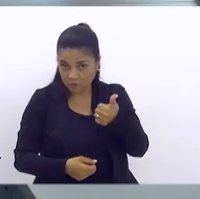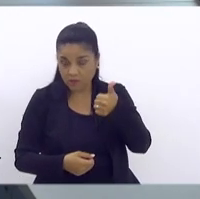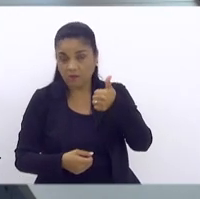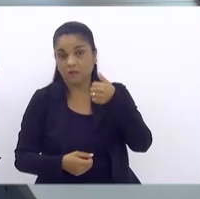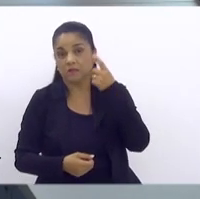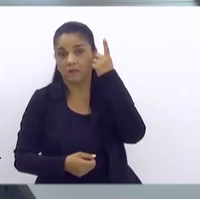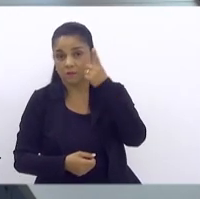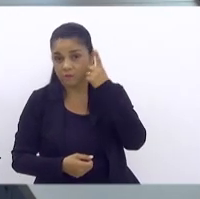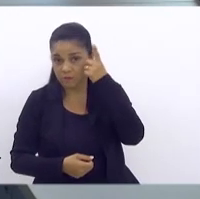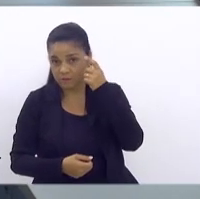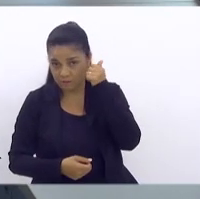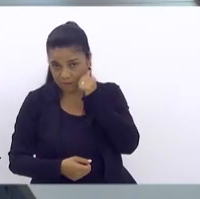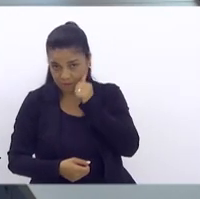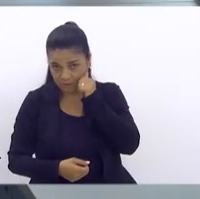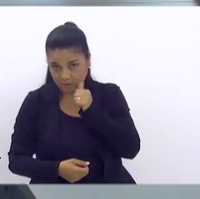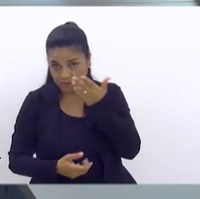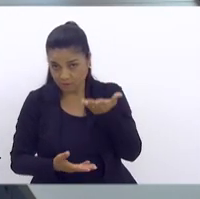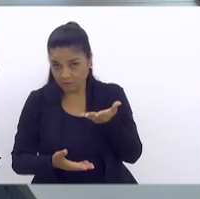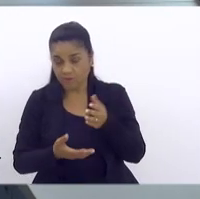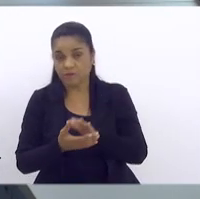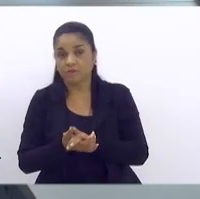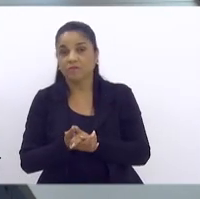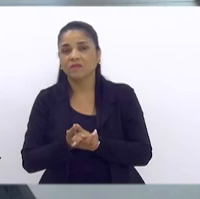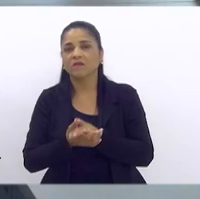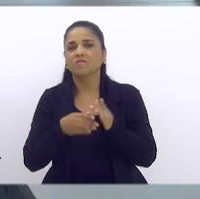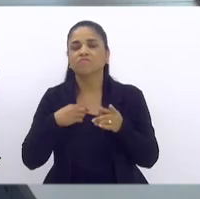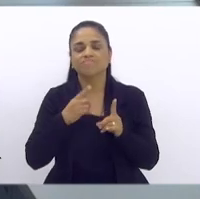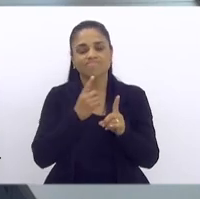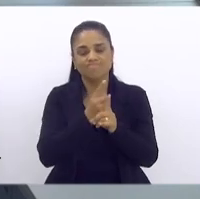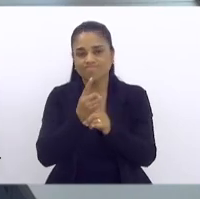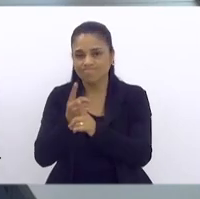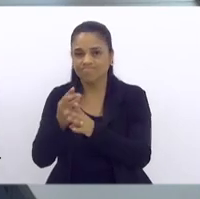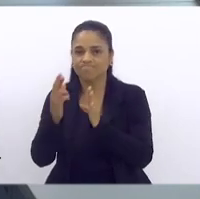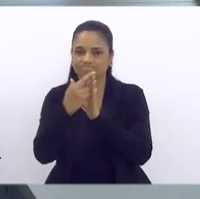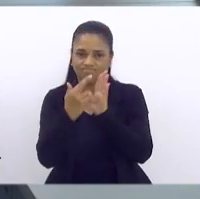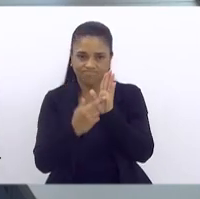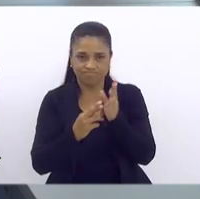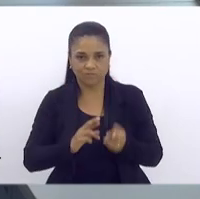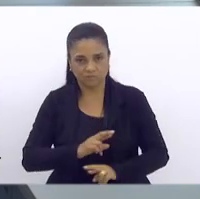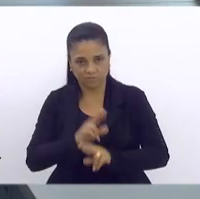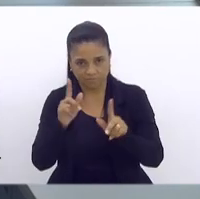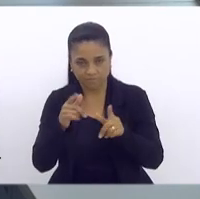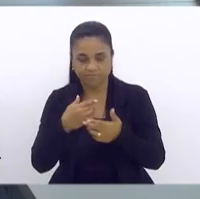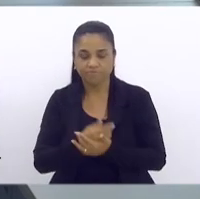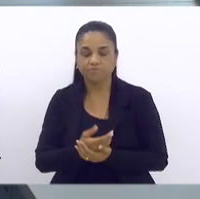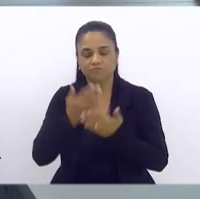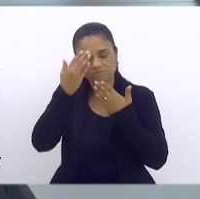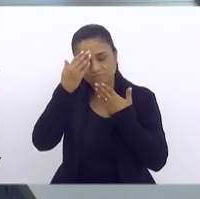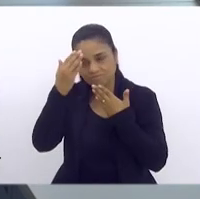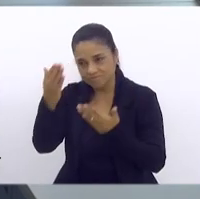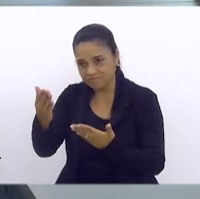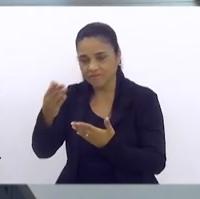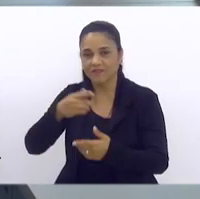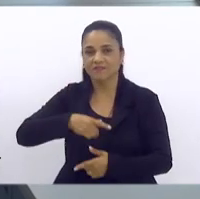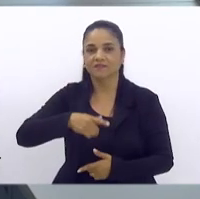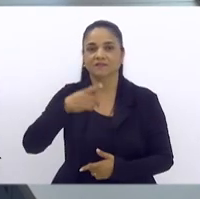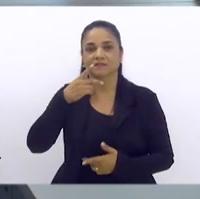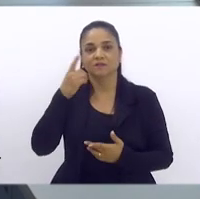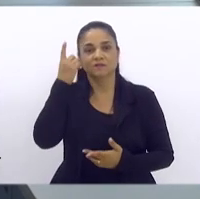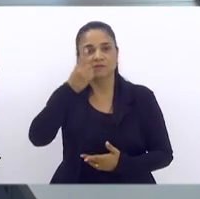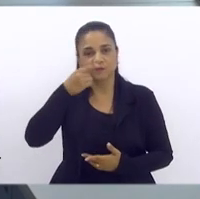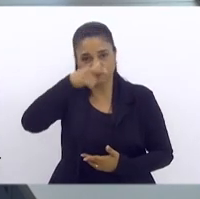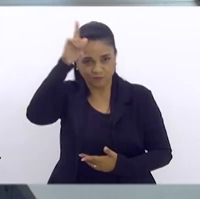critério foi ter algum tipo de conta em alguma dessas redes. Obrigada, doutora. Isso, nada, obrigada a você. Obrigada, deputado Luiz Paulo.